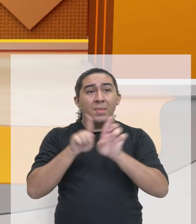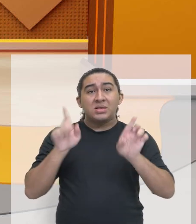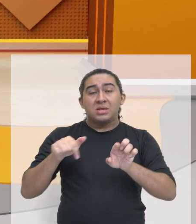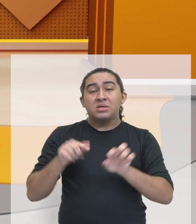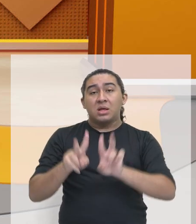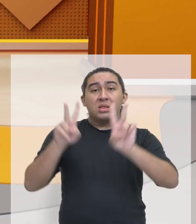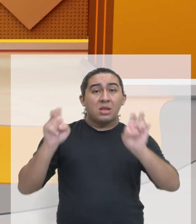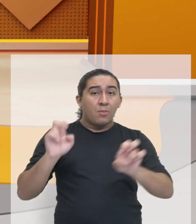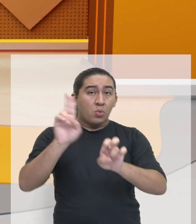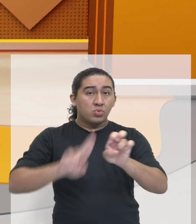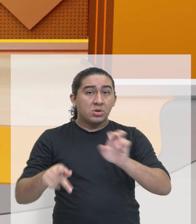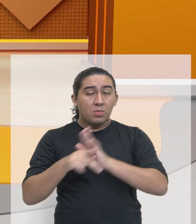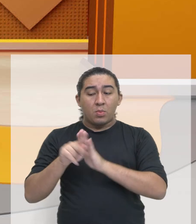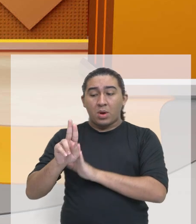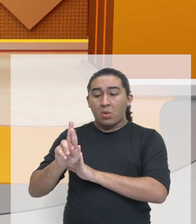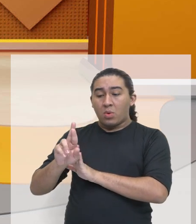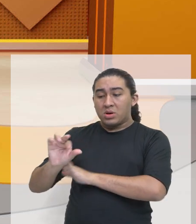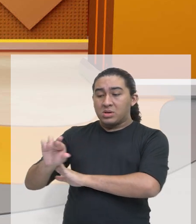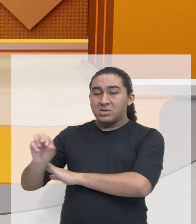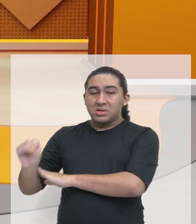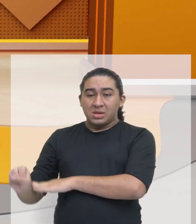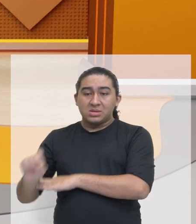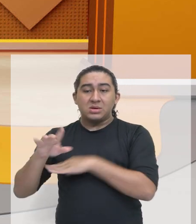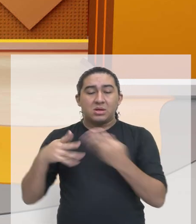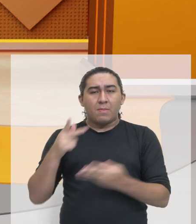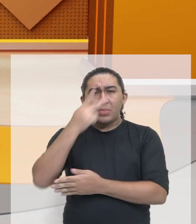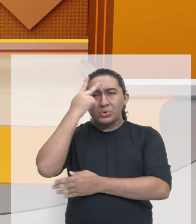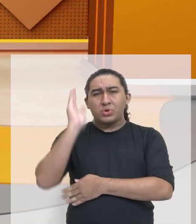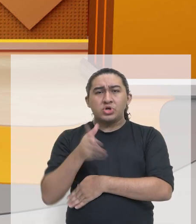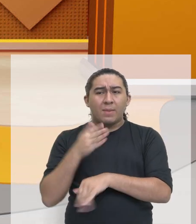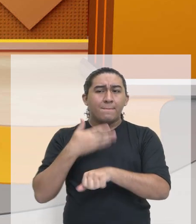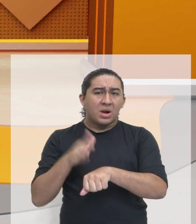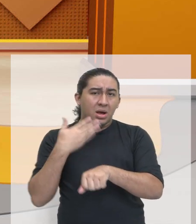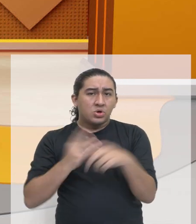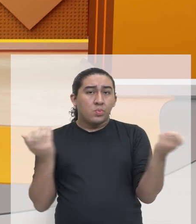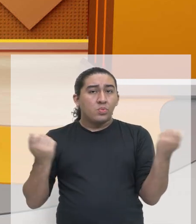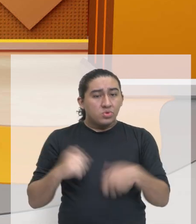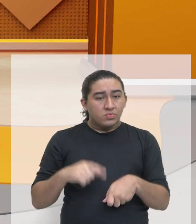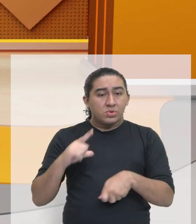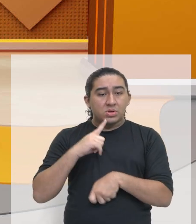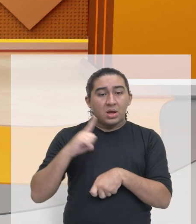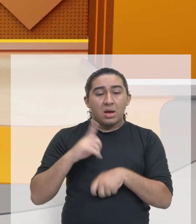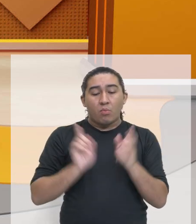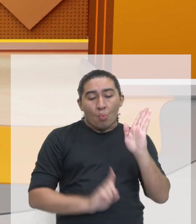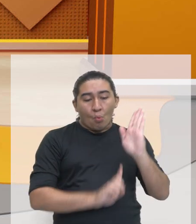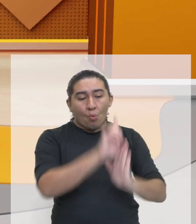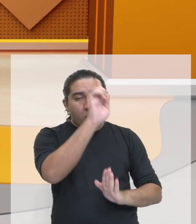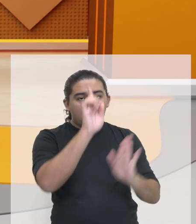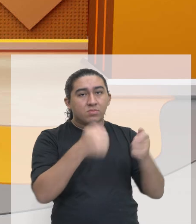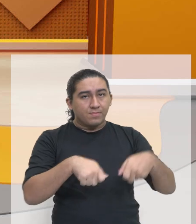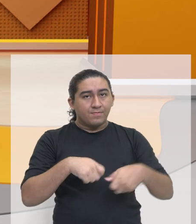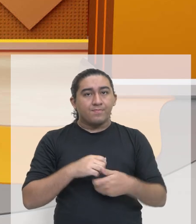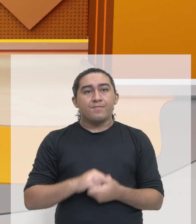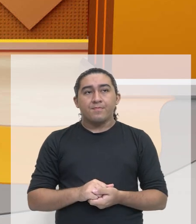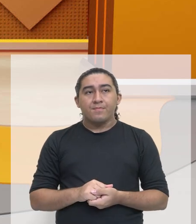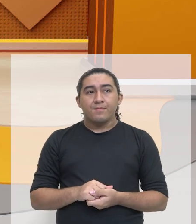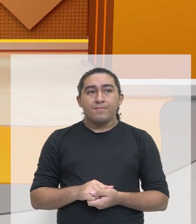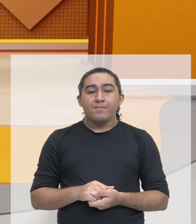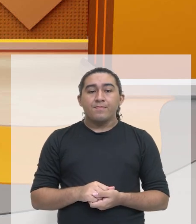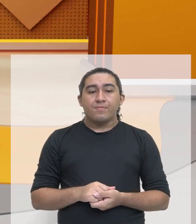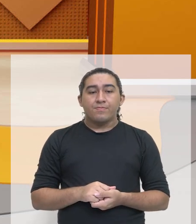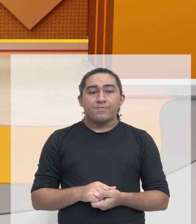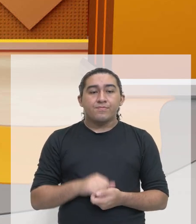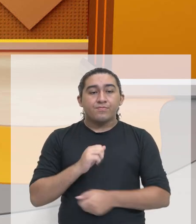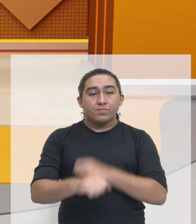esse termo é utilizado pelos soviéticos, então é aquela pessoa que está treinada, está habilitada a estar no espaço, ok?